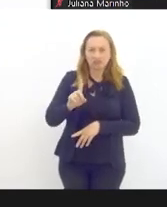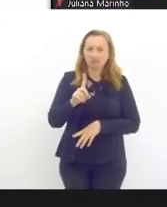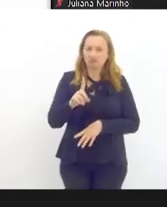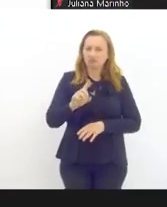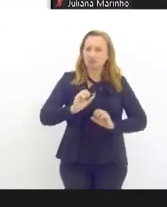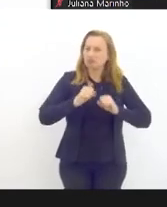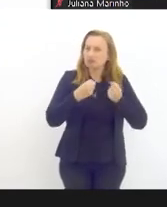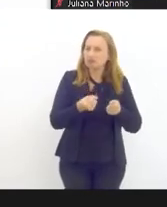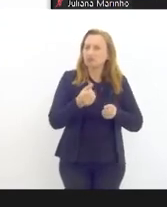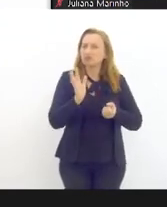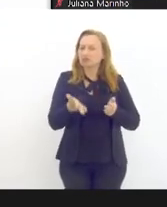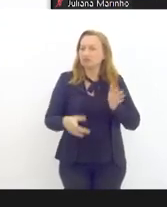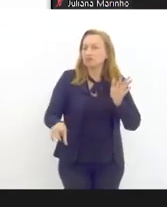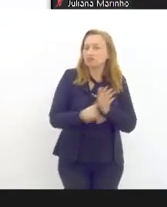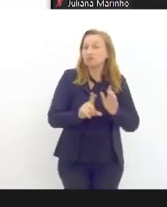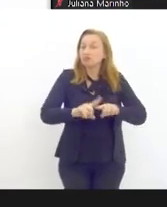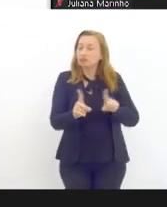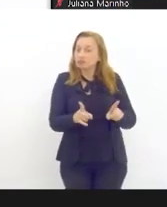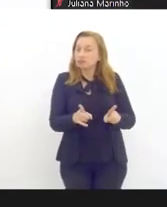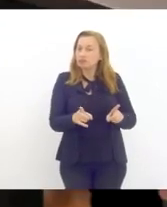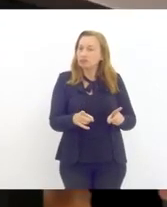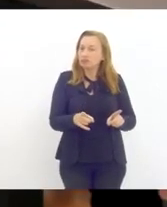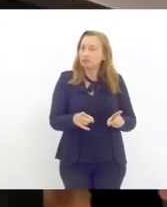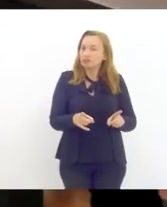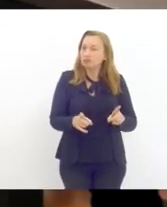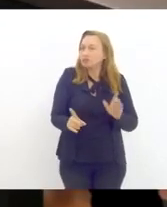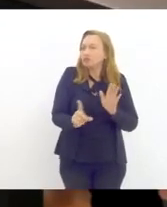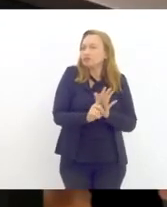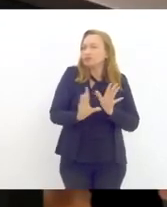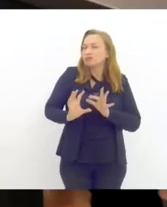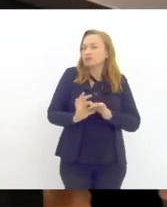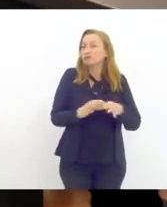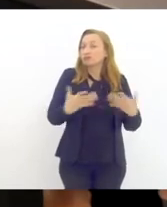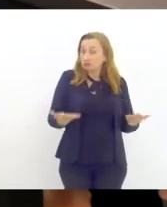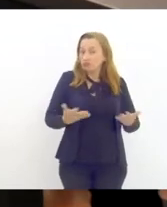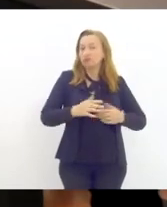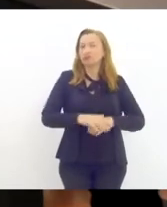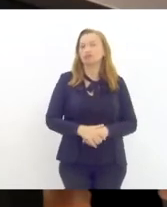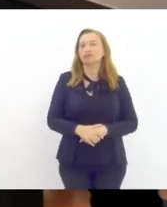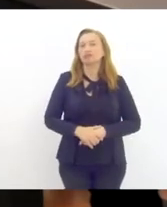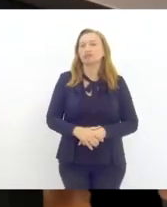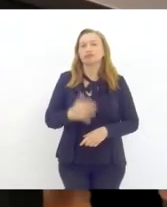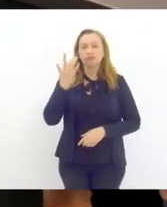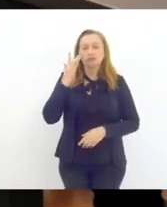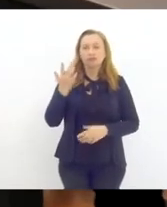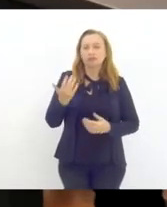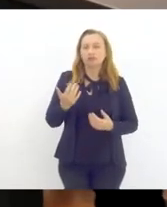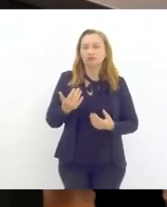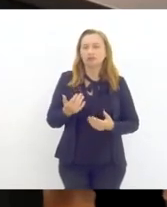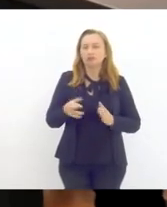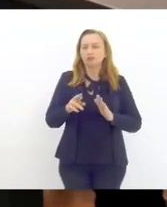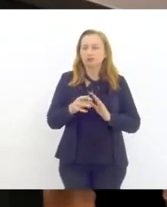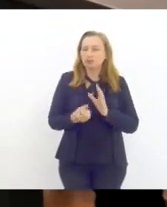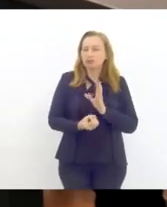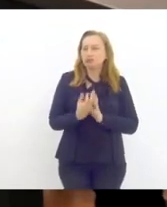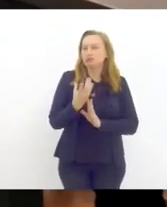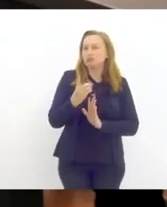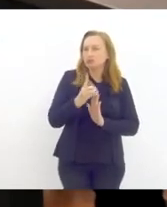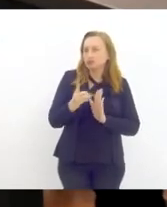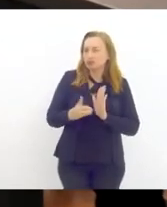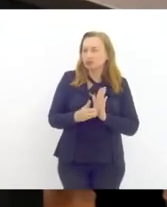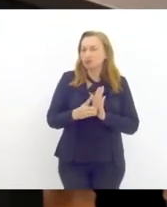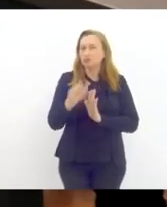já nessa lei, mas que a gente delegue uma lei complementar. Porque eu acho que delegar para um decreto, para uma resolução,